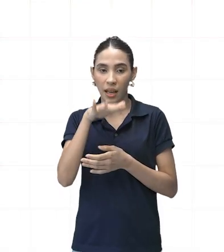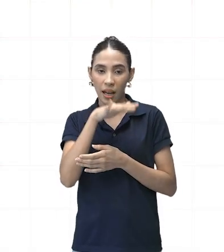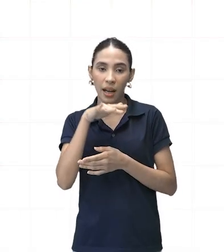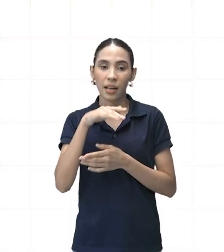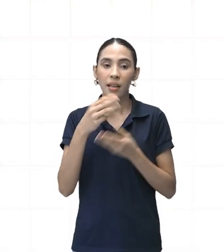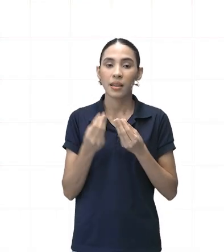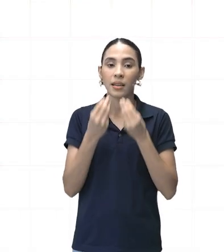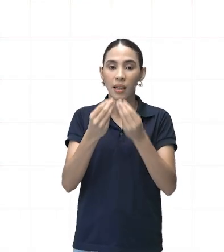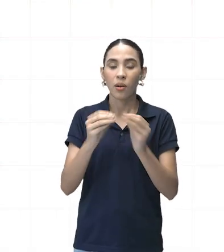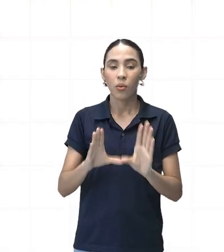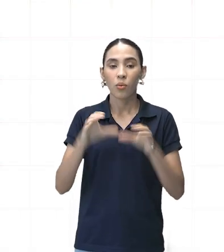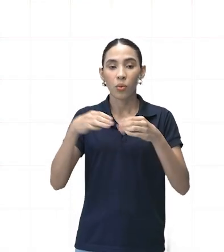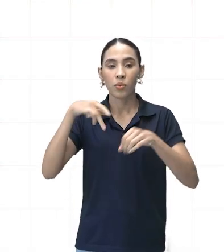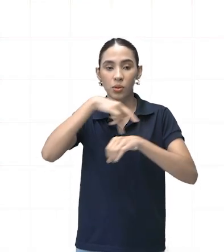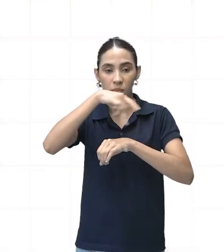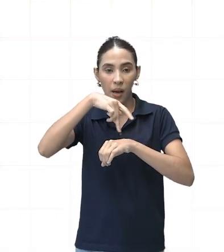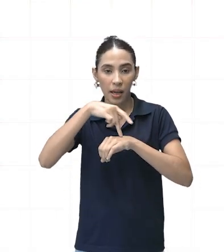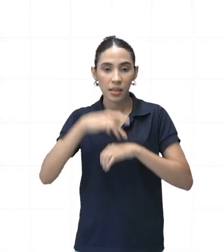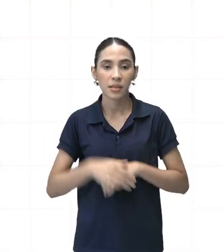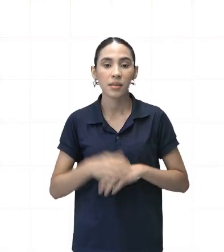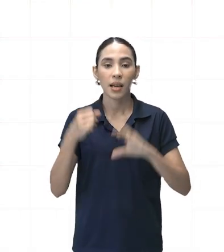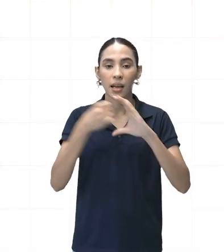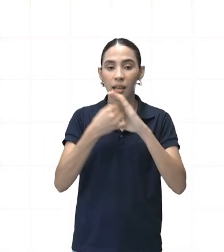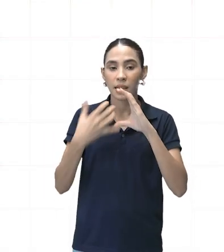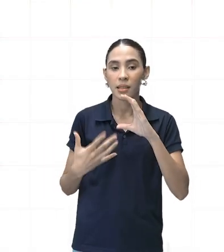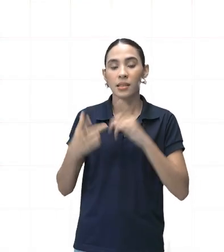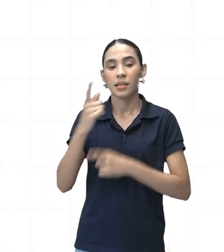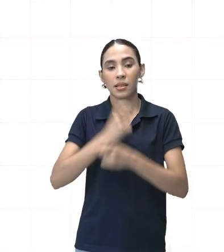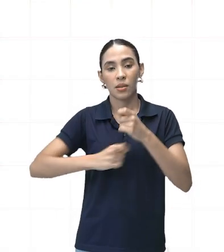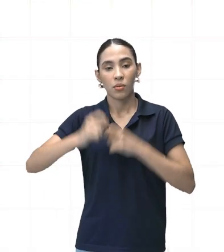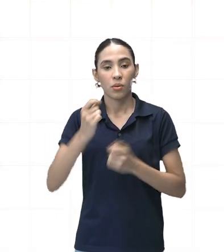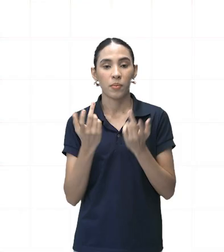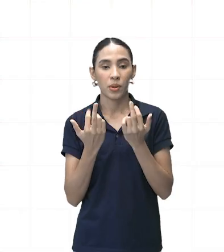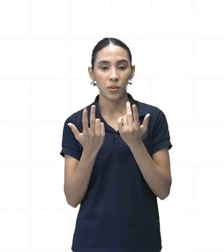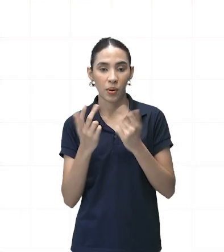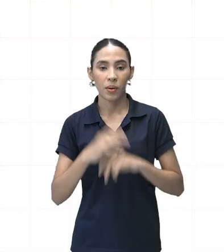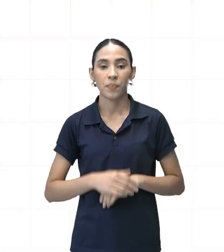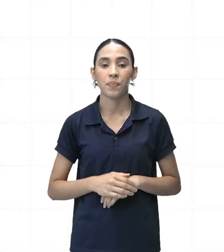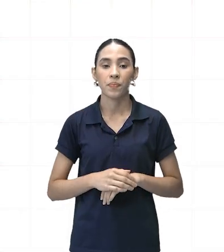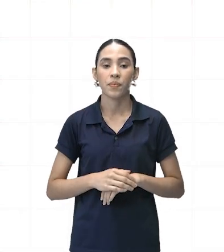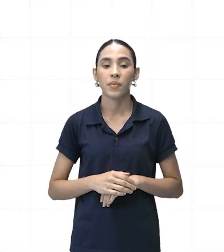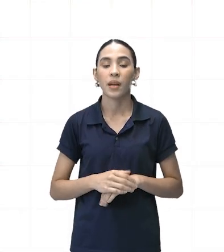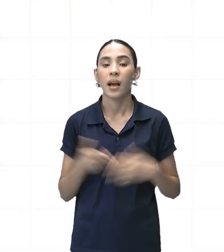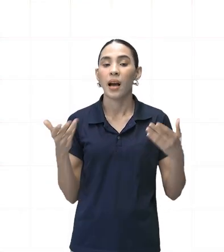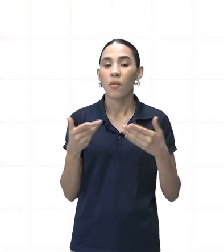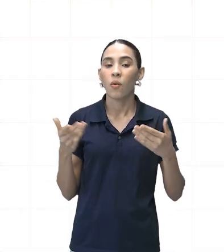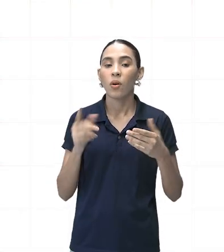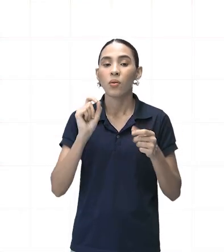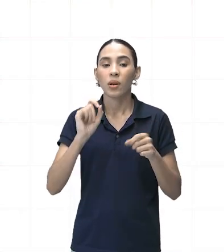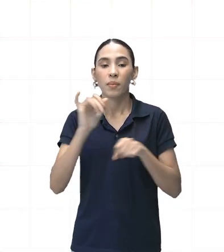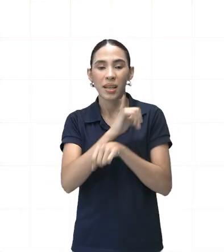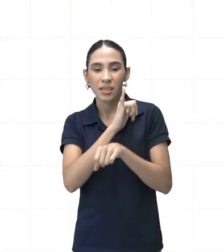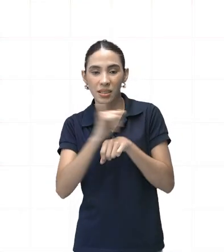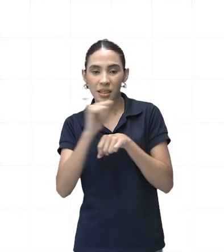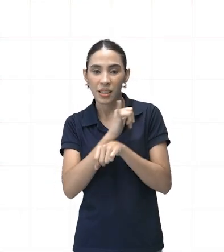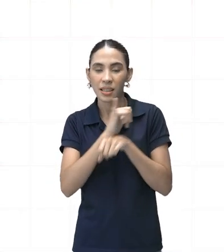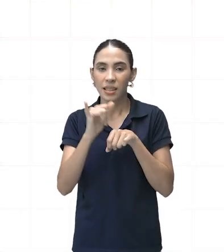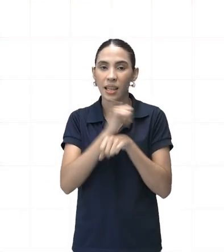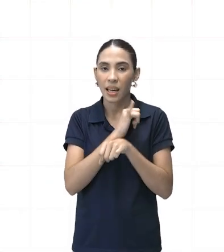para designar aí um grupo de países com características econômicas em comum, né? E passou a ser um